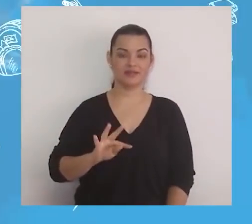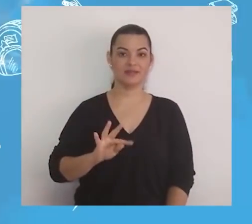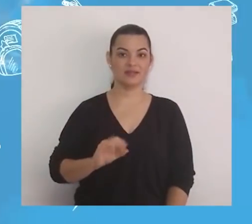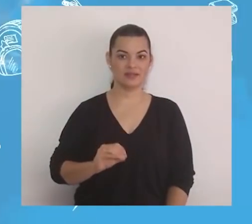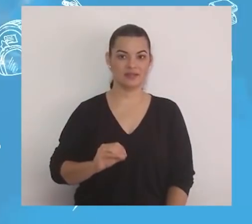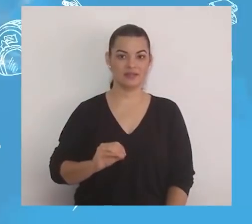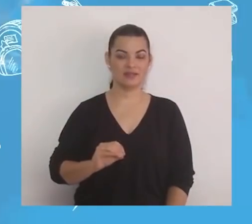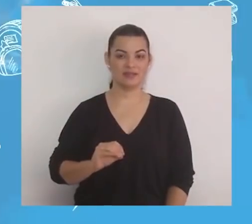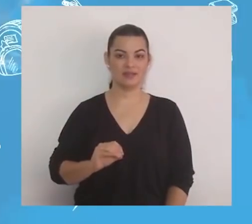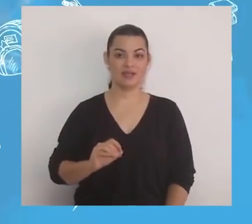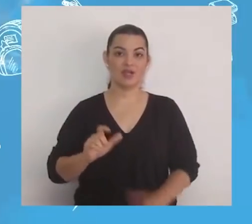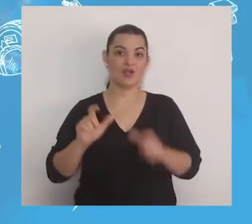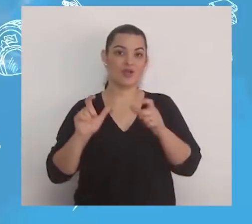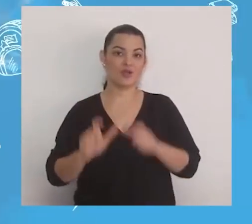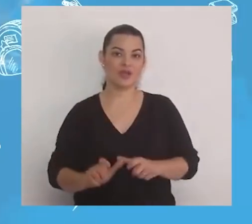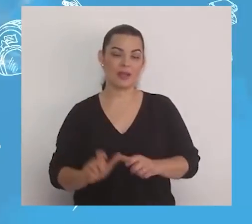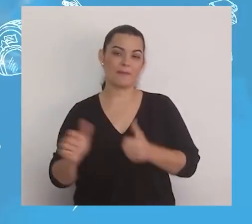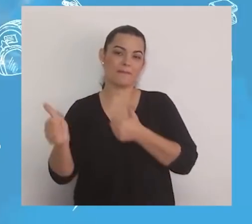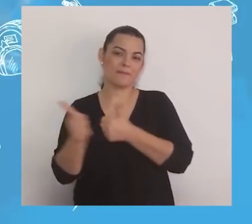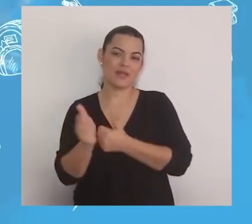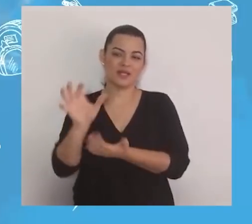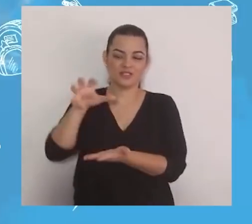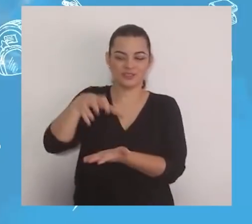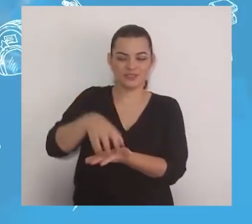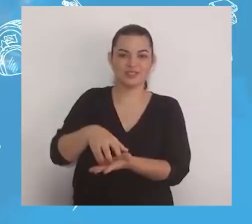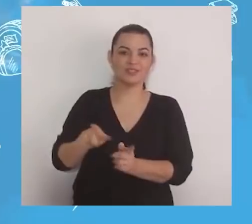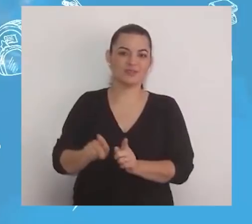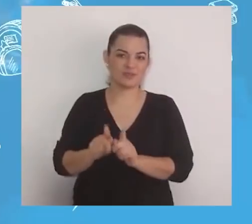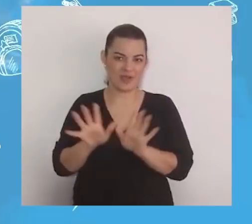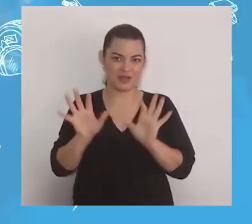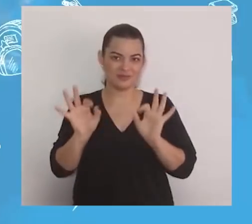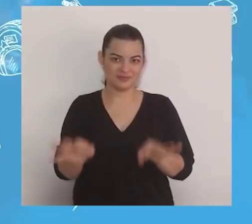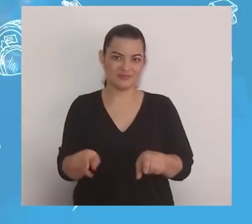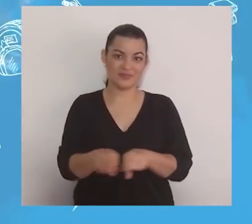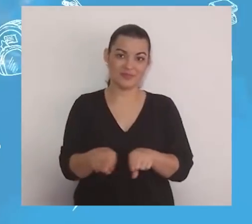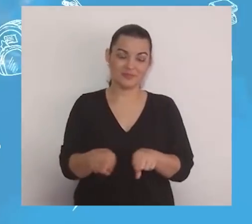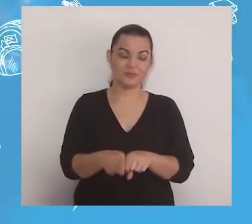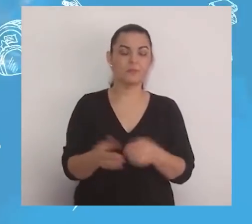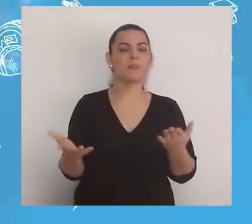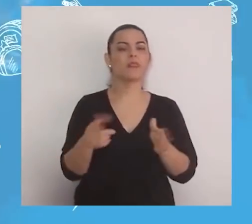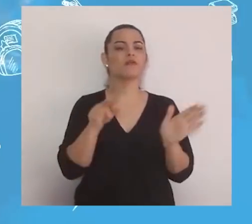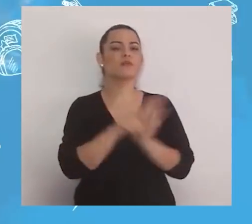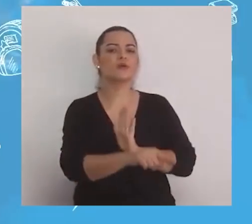Quem sabe que lugar é esse?